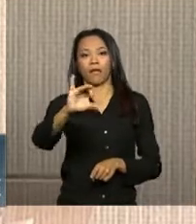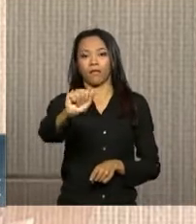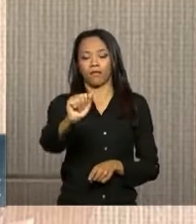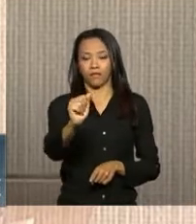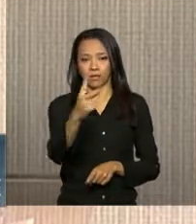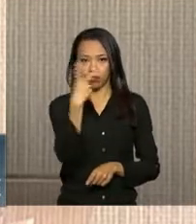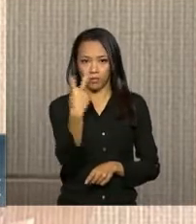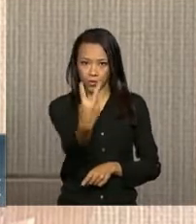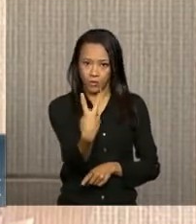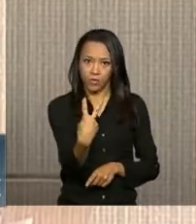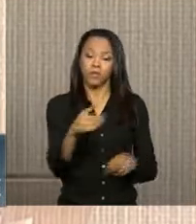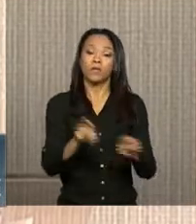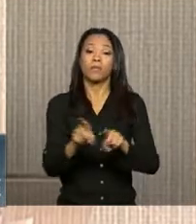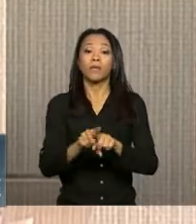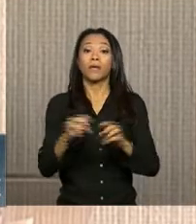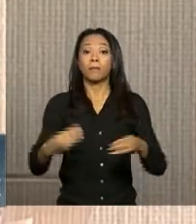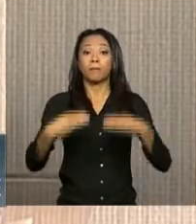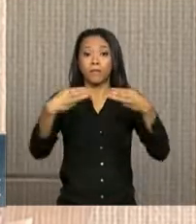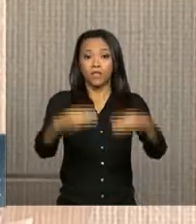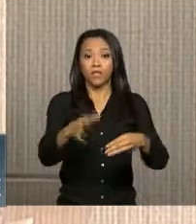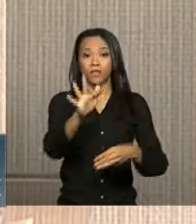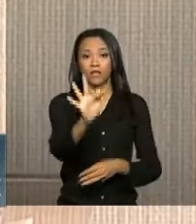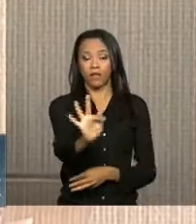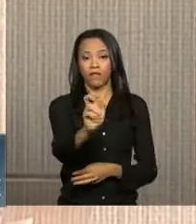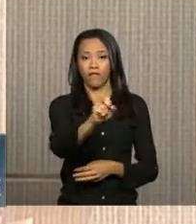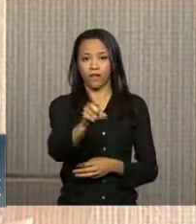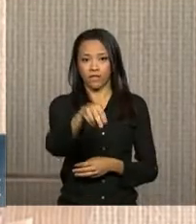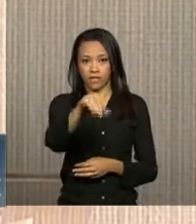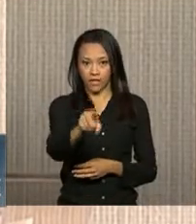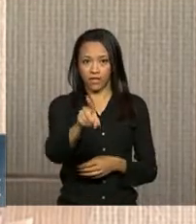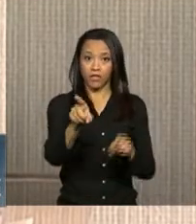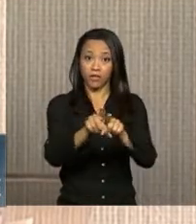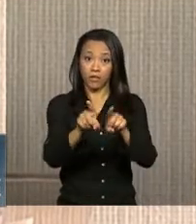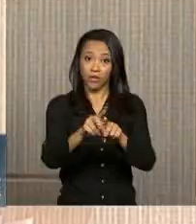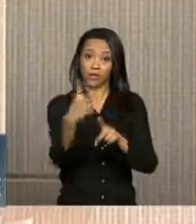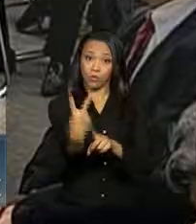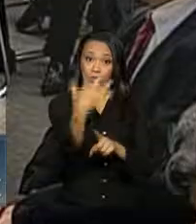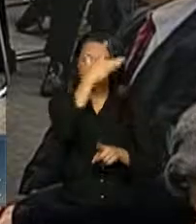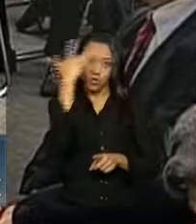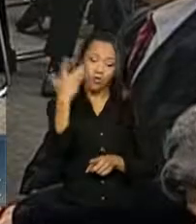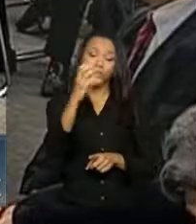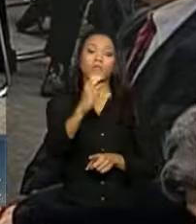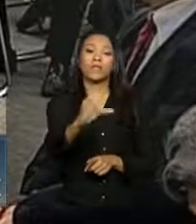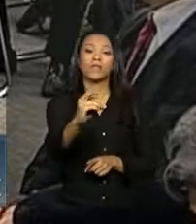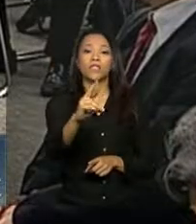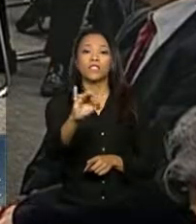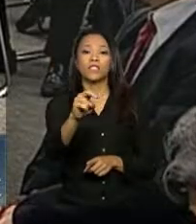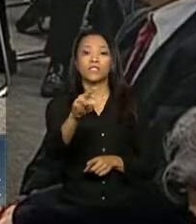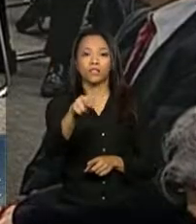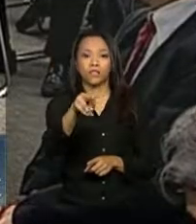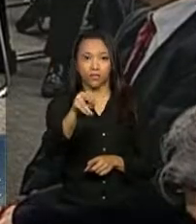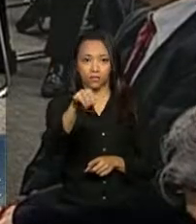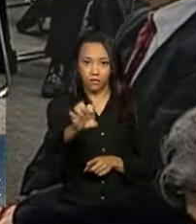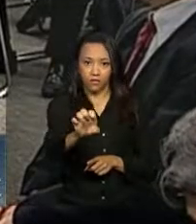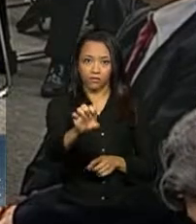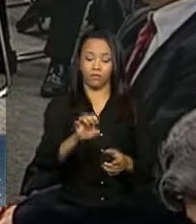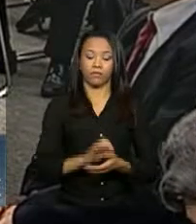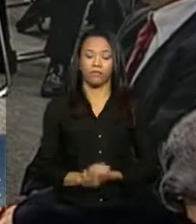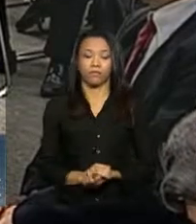ministério da fazenda jordelino serafim dos reis e cristiane caldeira de araújo mascarenhas